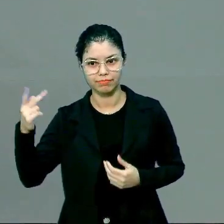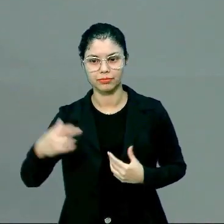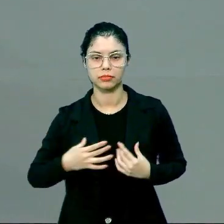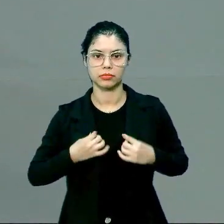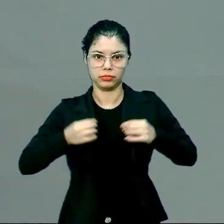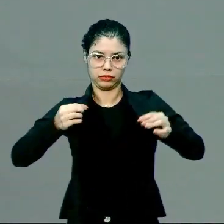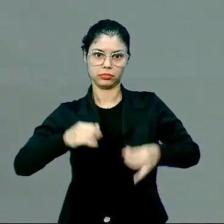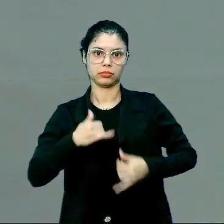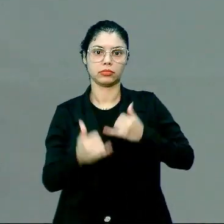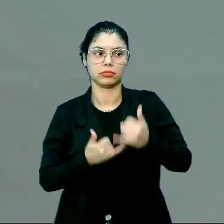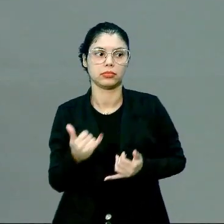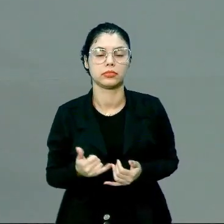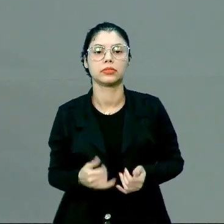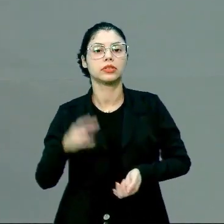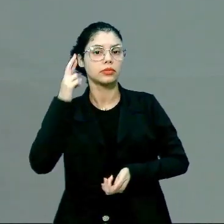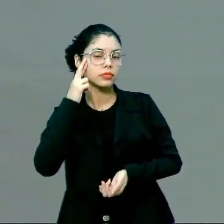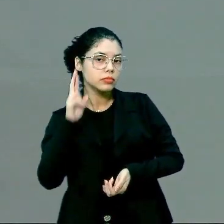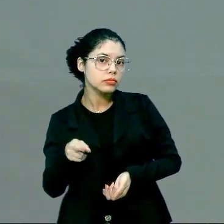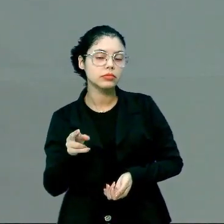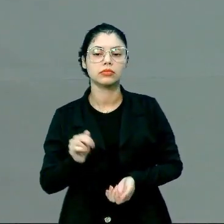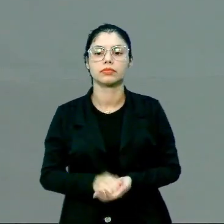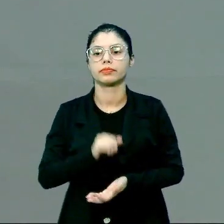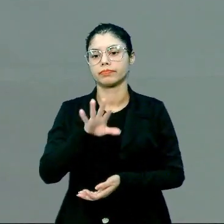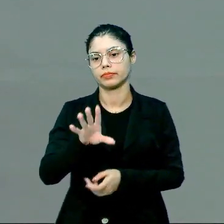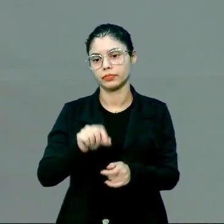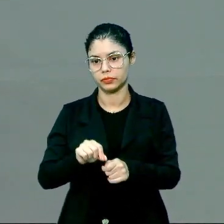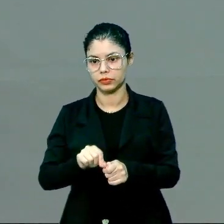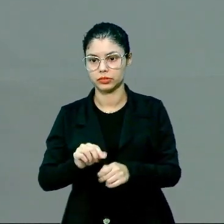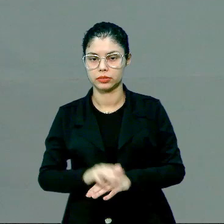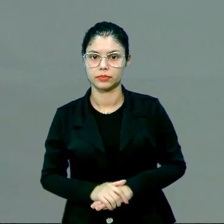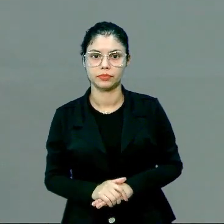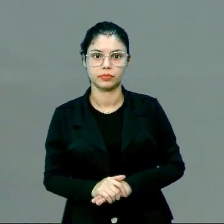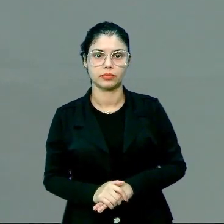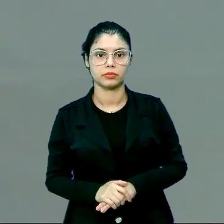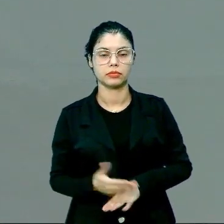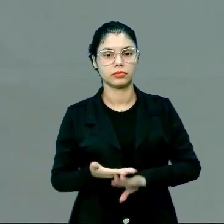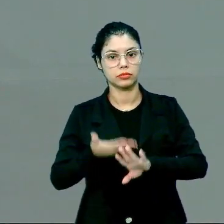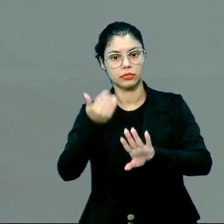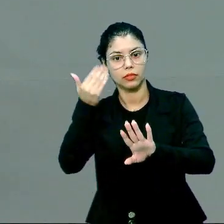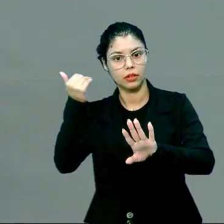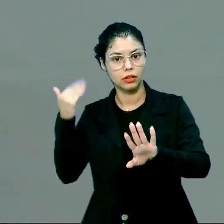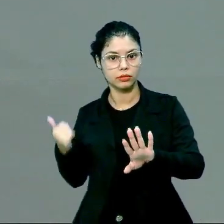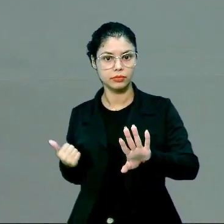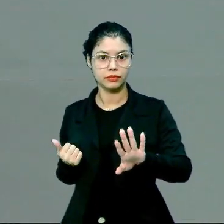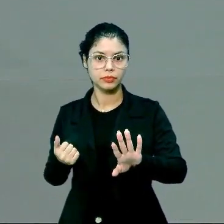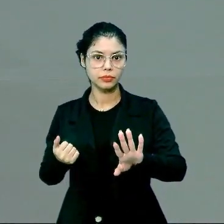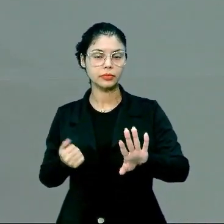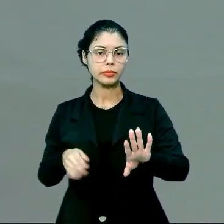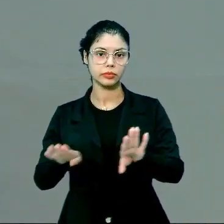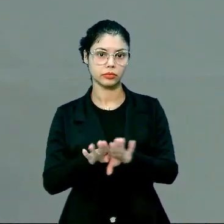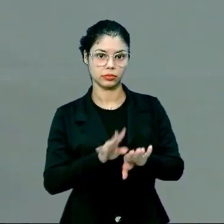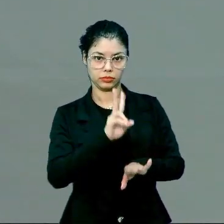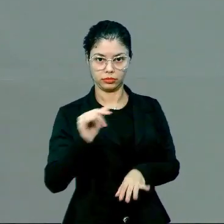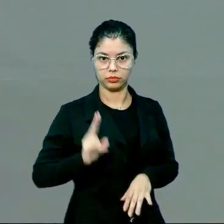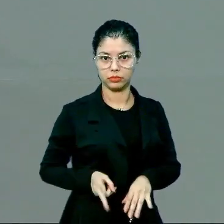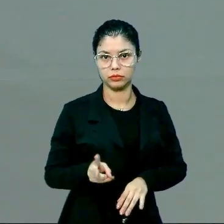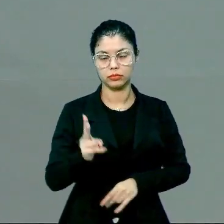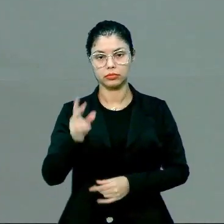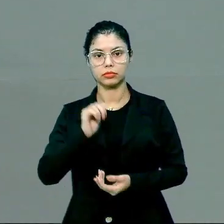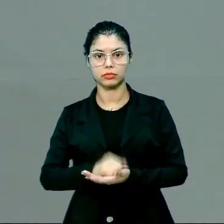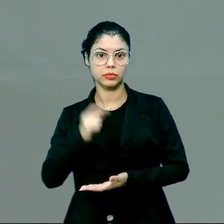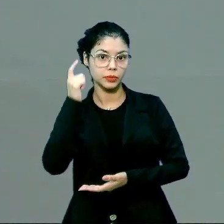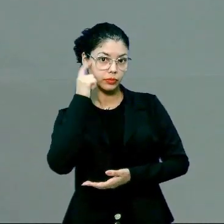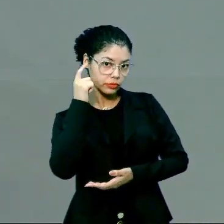Isso é brincadeira, mas a razão instrumental faz isso. Então, mais tarde, o Jules Habermas, que vai dar continuidade a